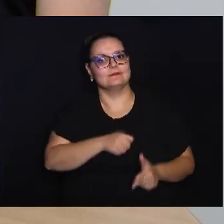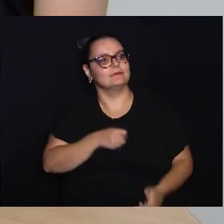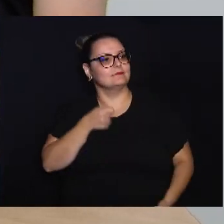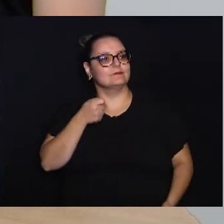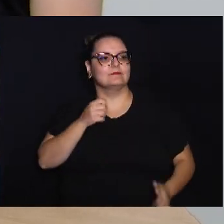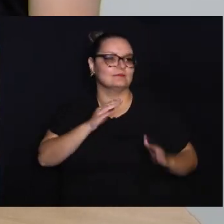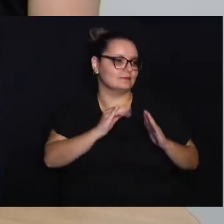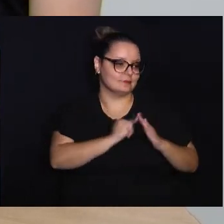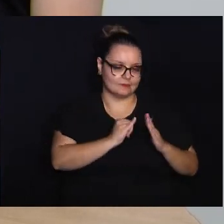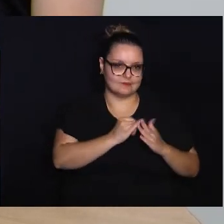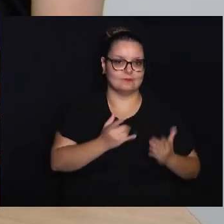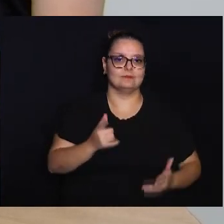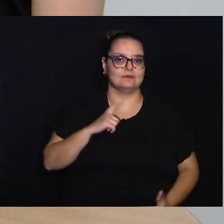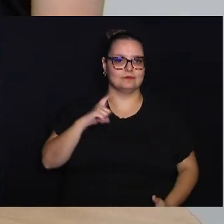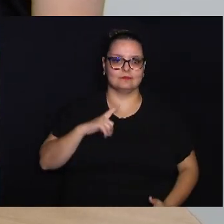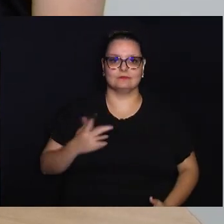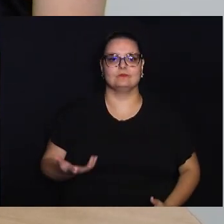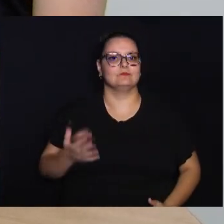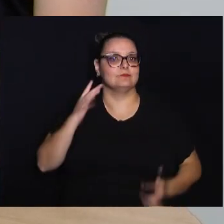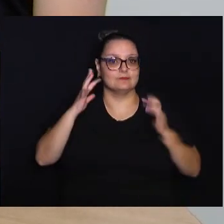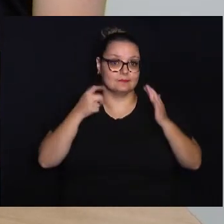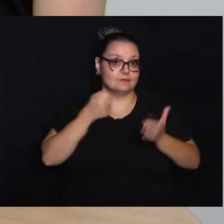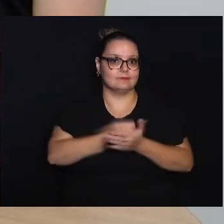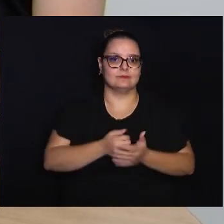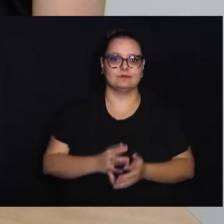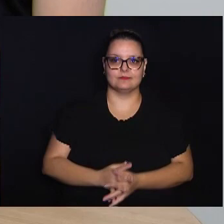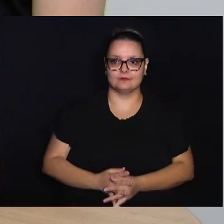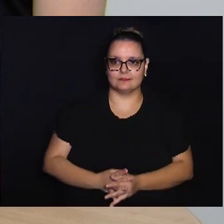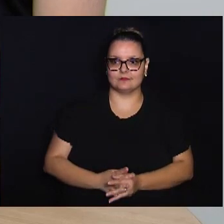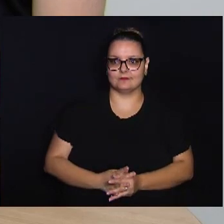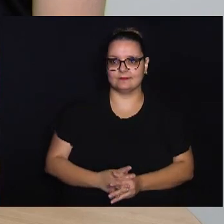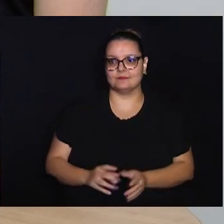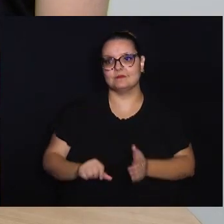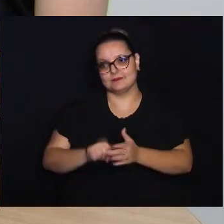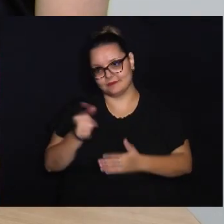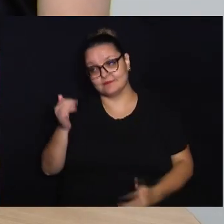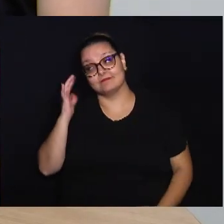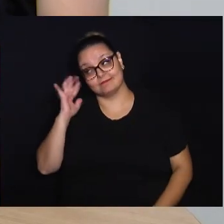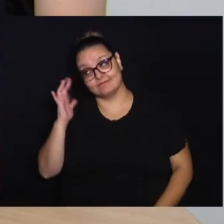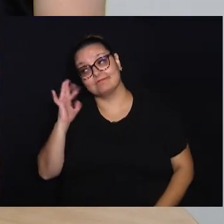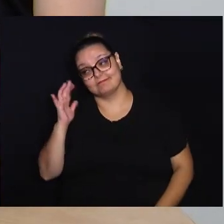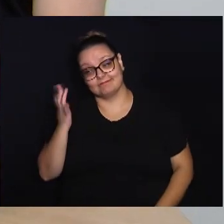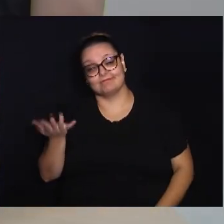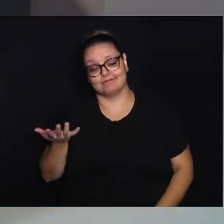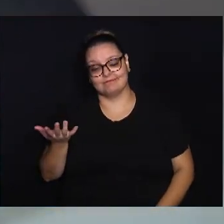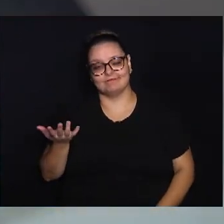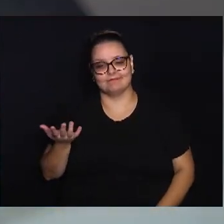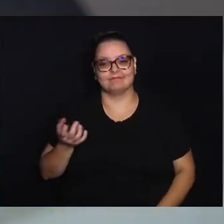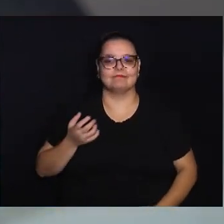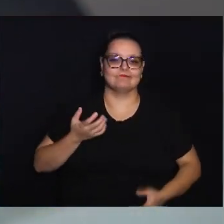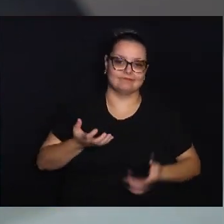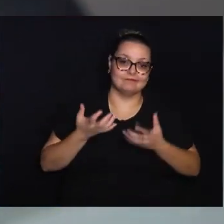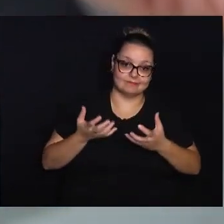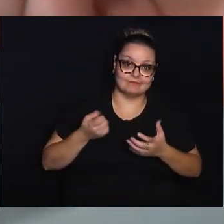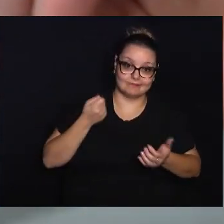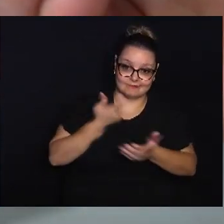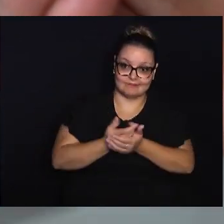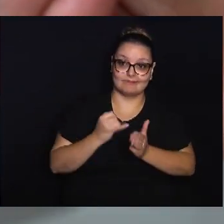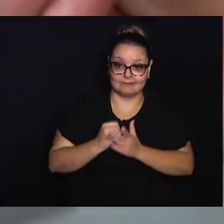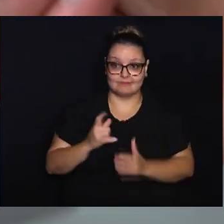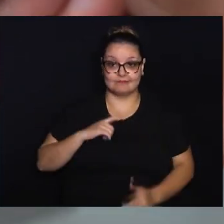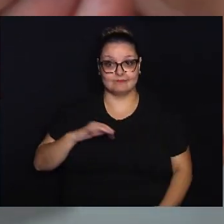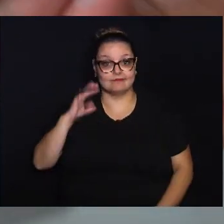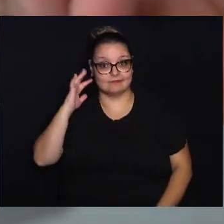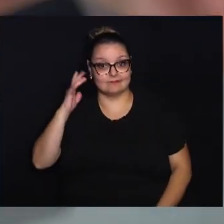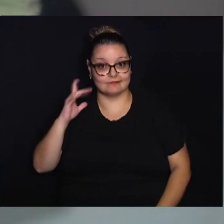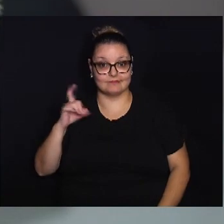um imóvel, de adquirir um imóvel, ter aquela aquisição, aquele sonho? A primeira palavra é sonho, né? Quem quer comprar um imóvel é